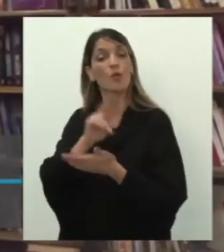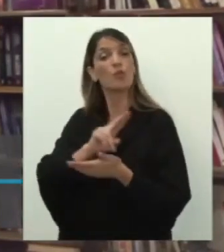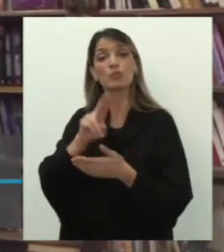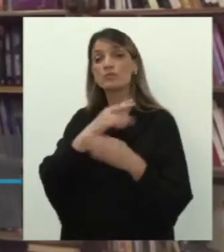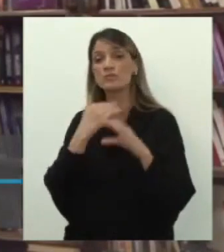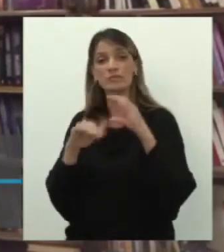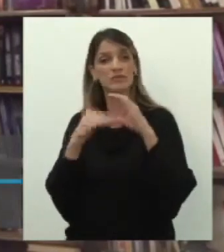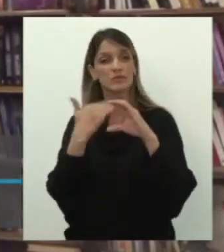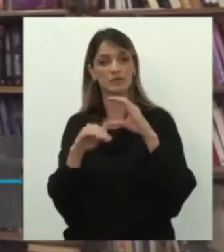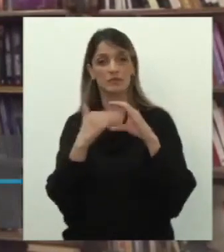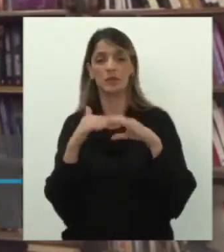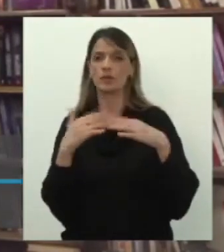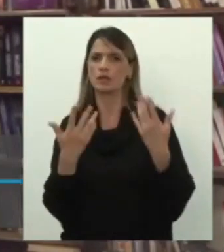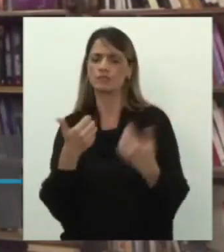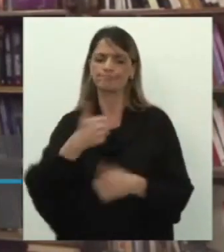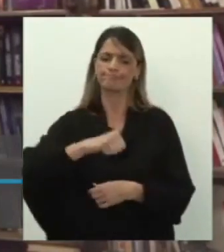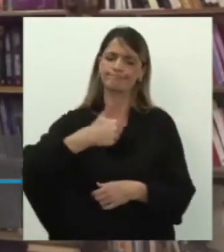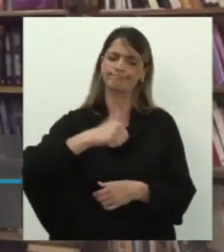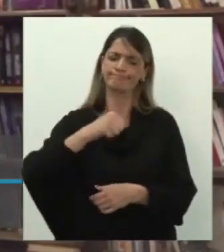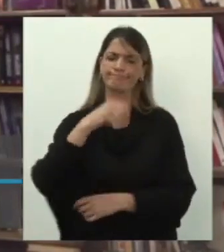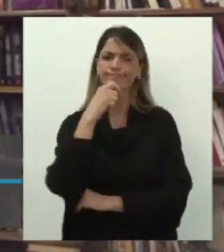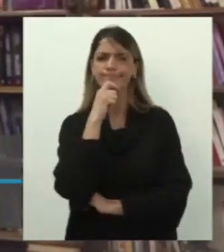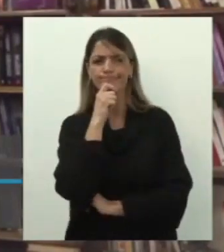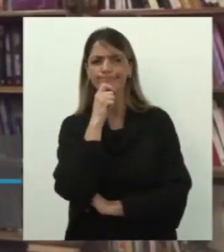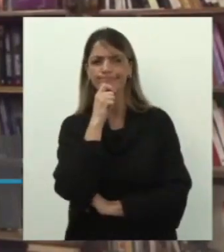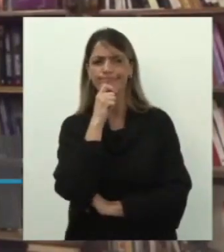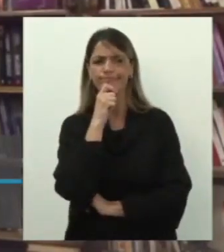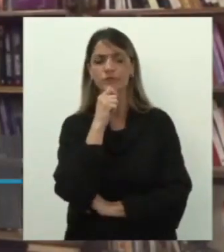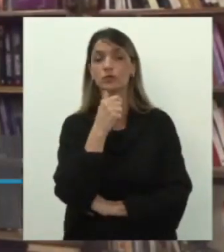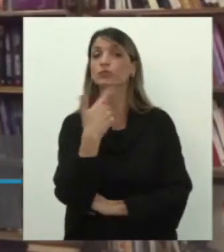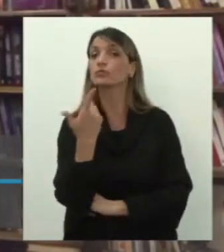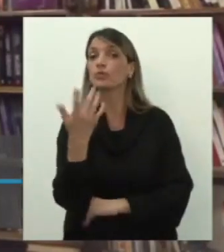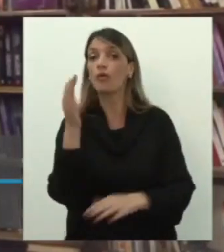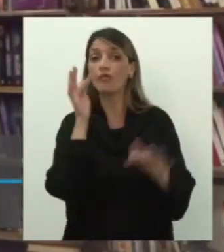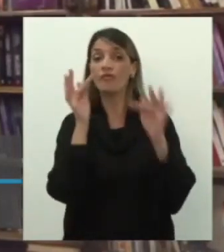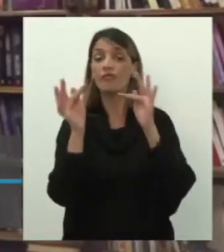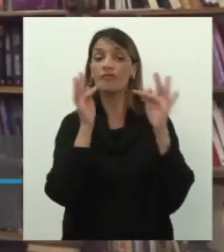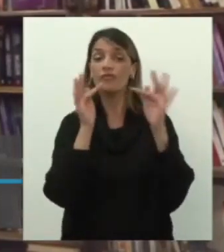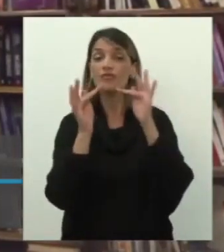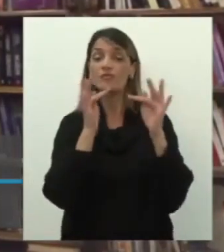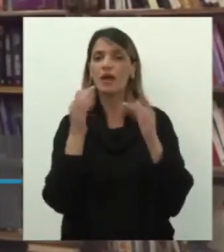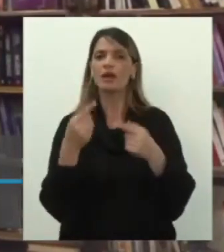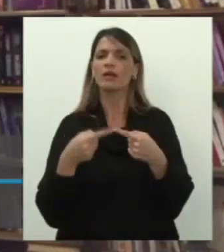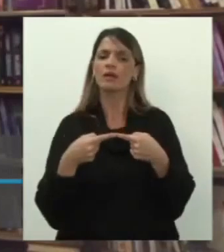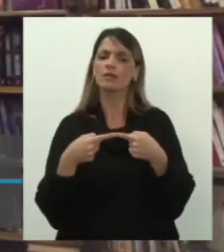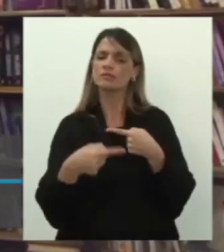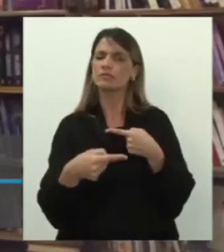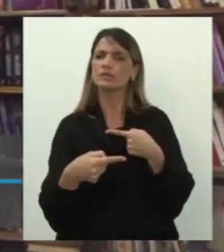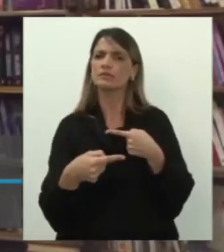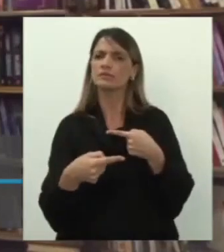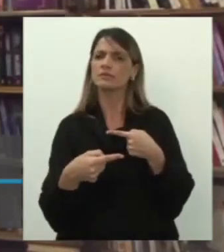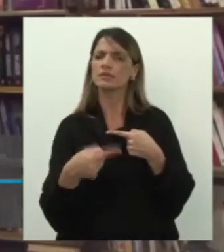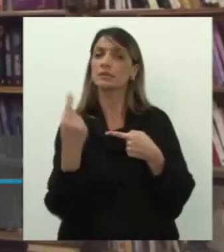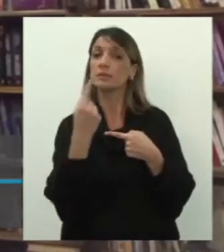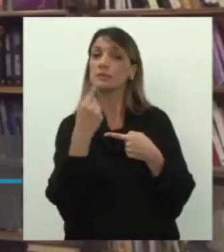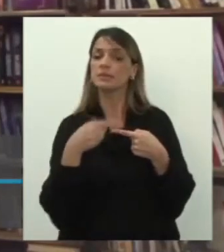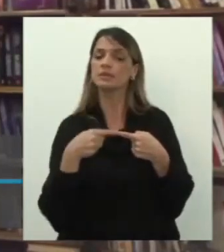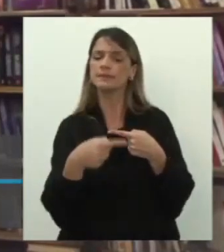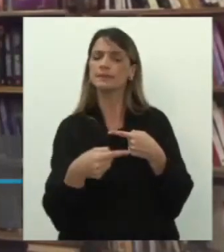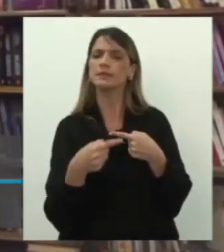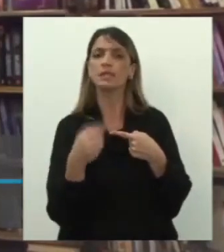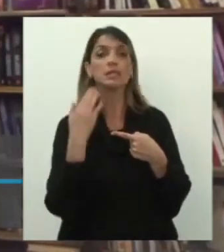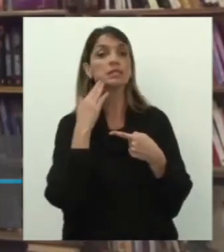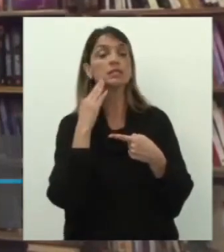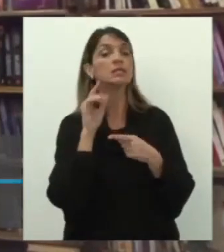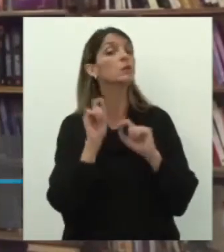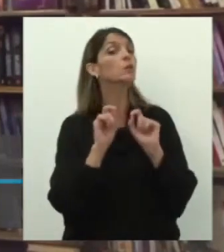e-mail. Então, nós fizemos uma avaliação das devolutivas das atividades na primeira semana e nós entendemos que